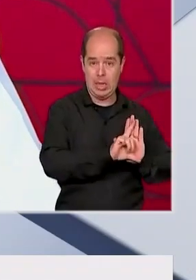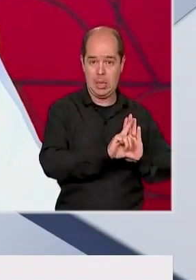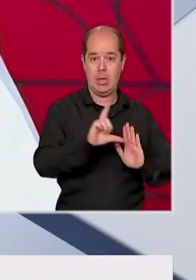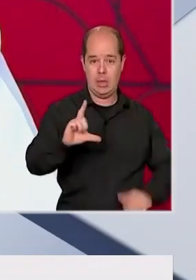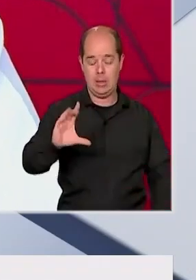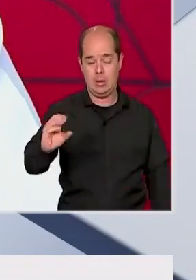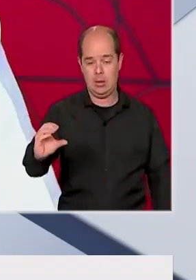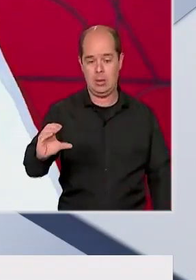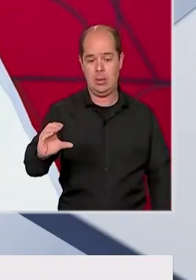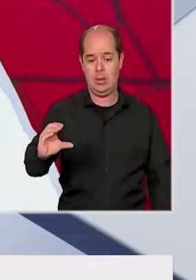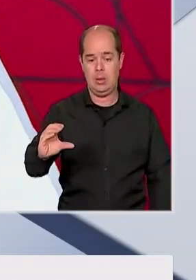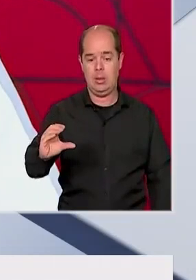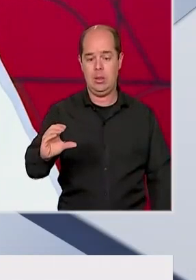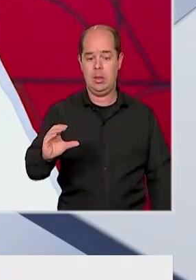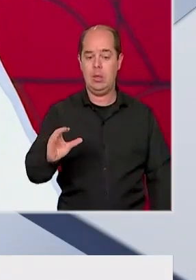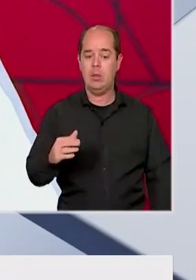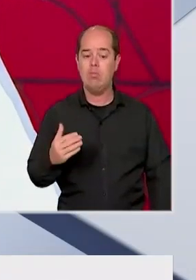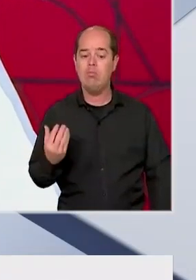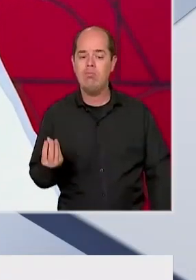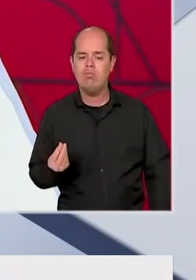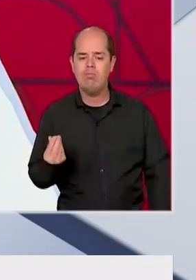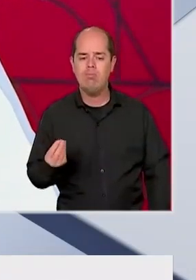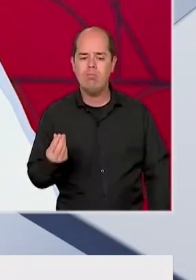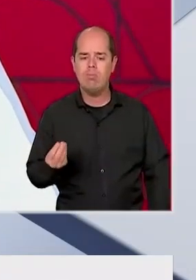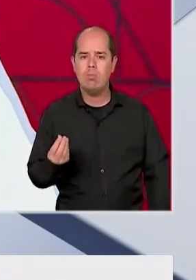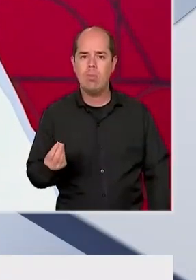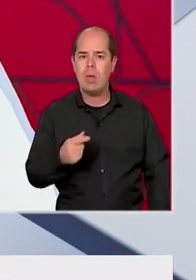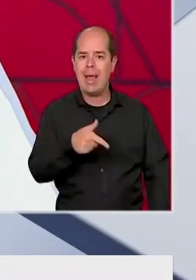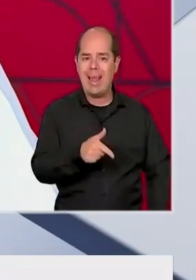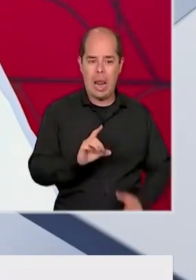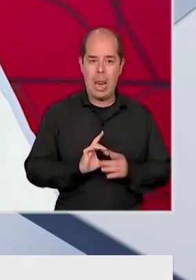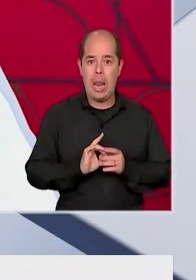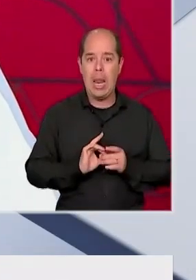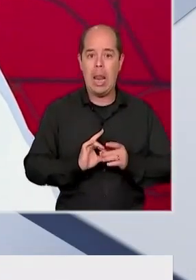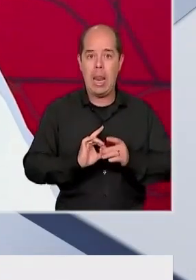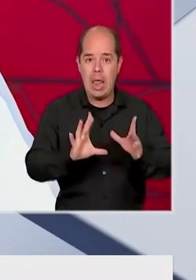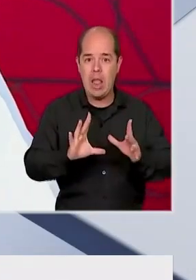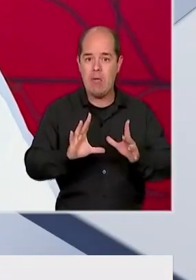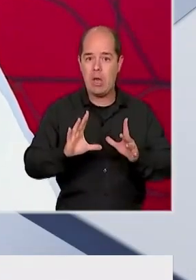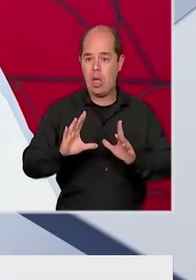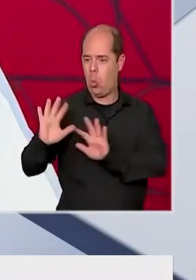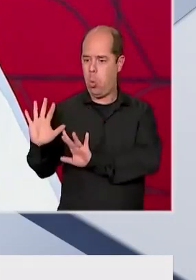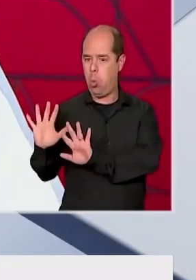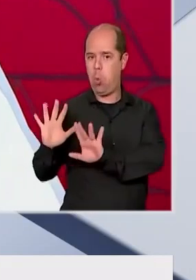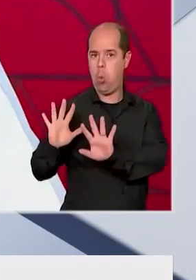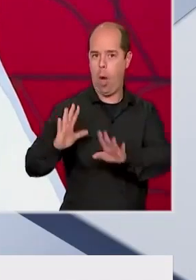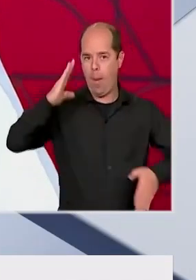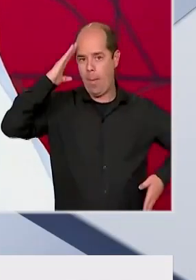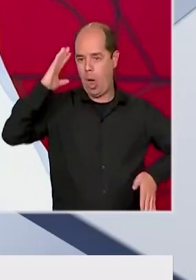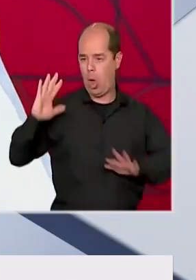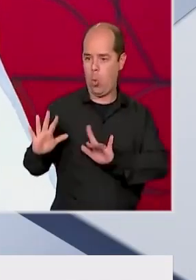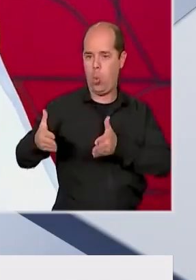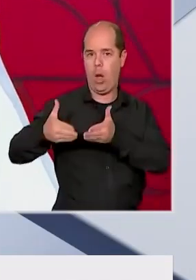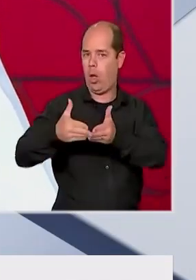nós fizemos isso às pressas não foi eu sei que dirão que especialistas não foram ouvidos também ouvimos essas